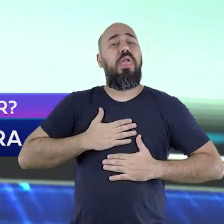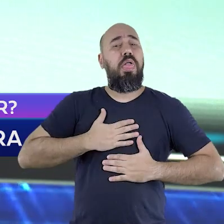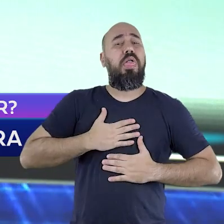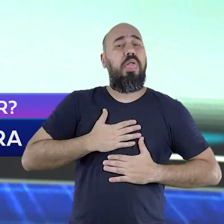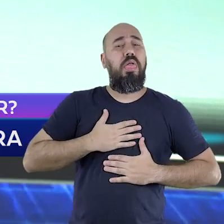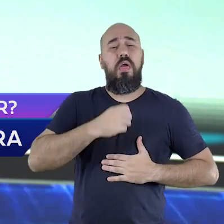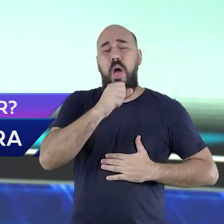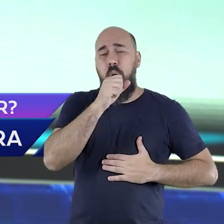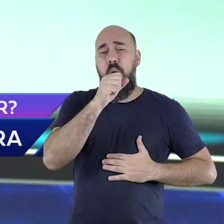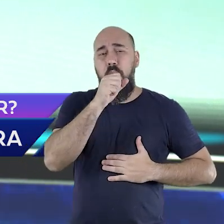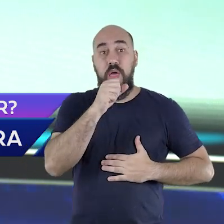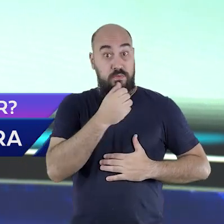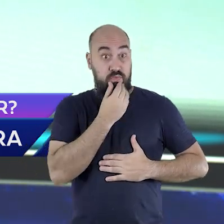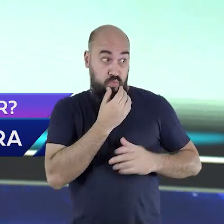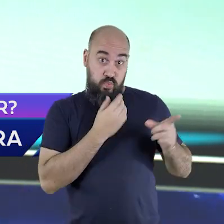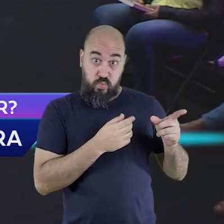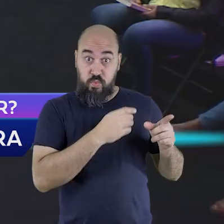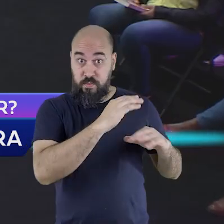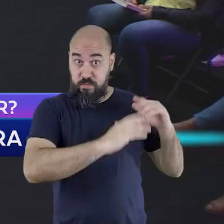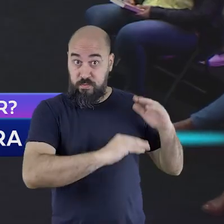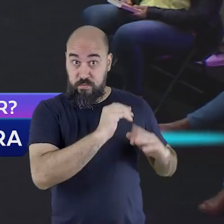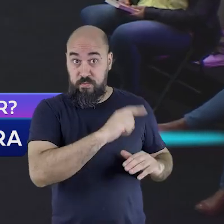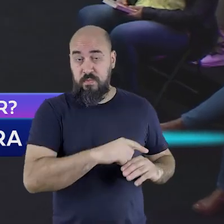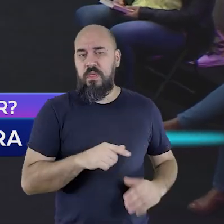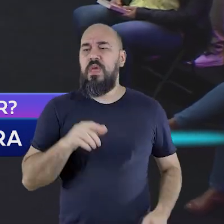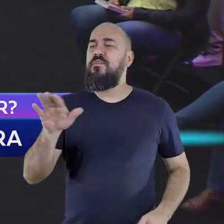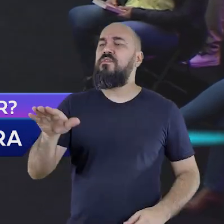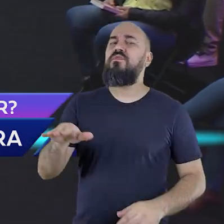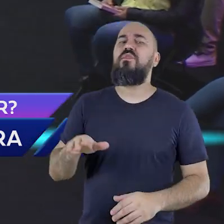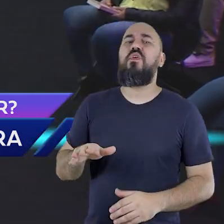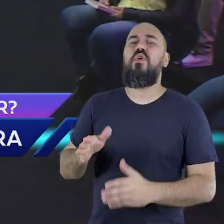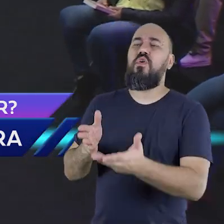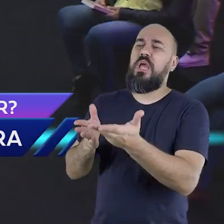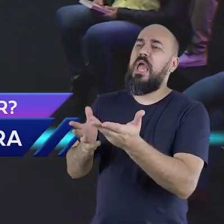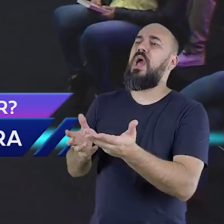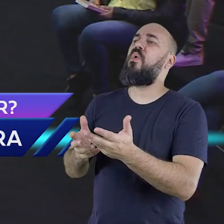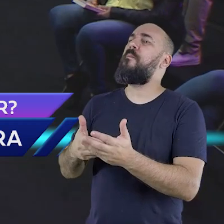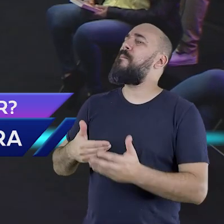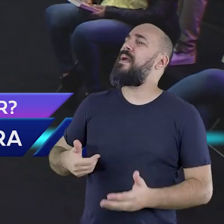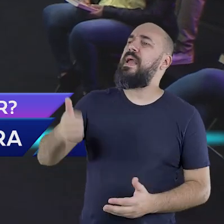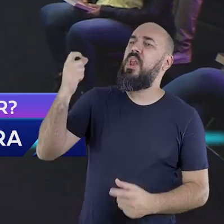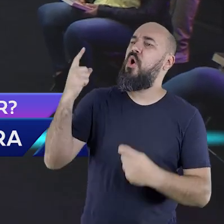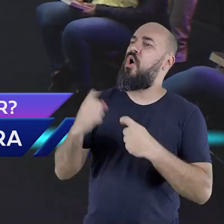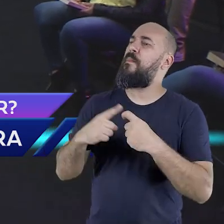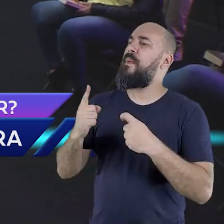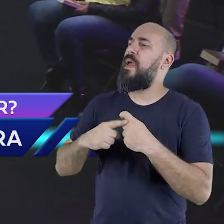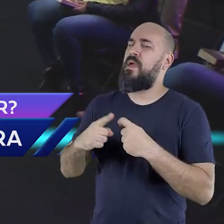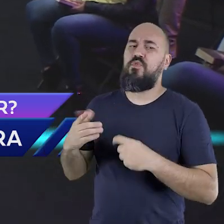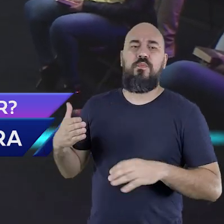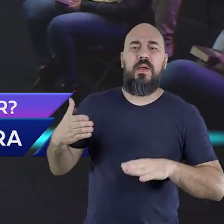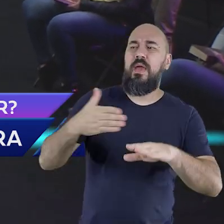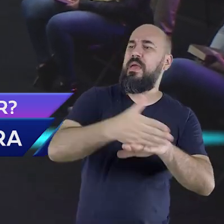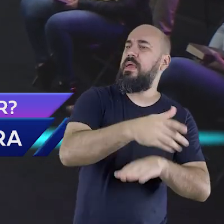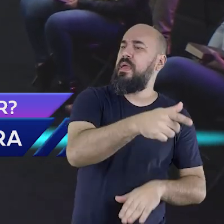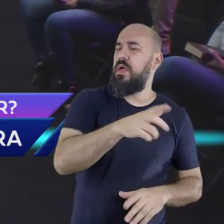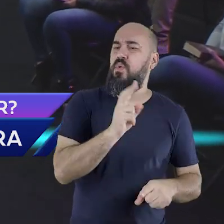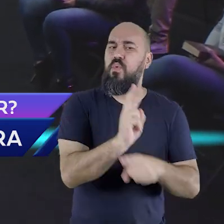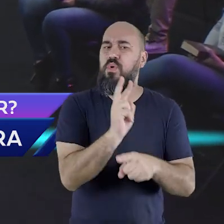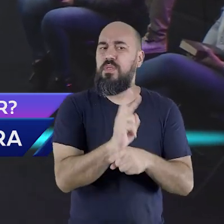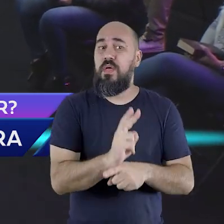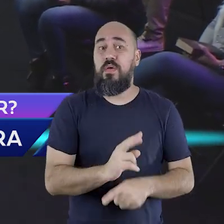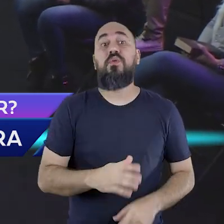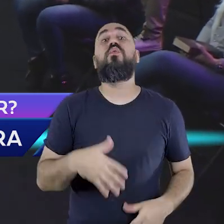Inglaterra pediu que o melhor médico do Império Britânico viajasse para atender o primeiro-ministro. E o médico